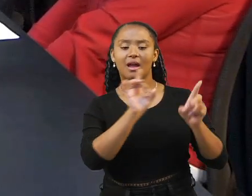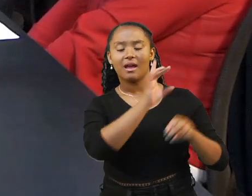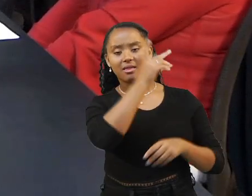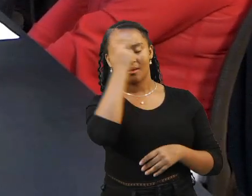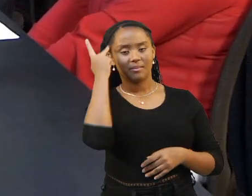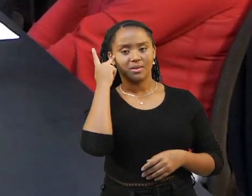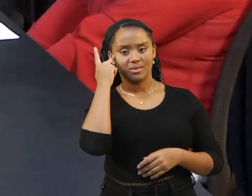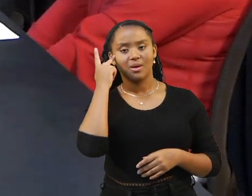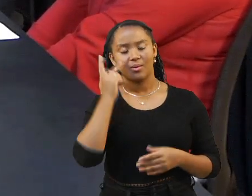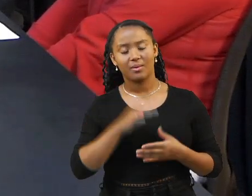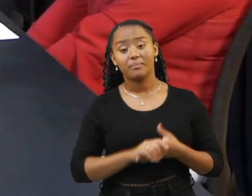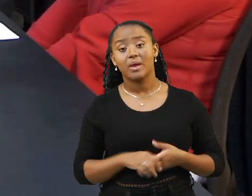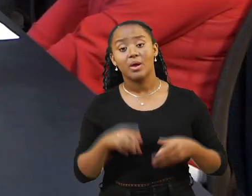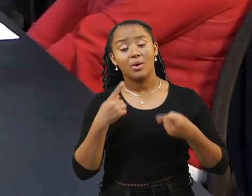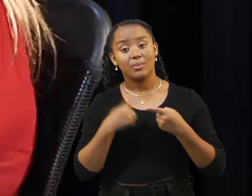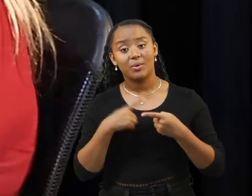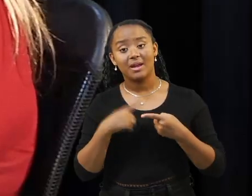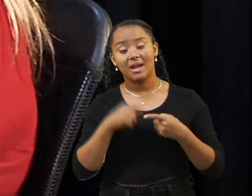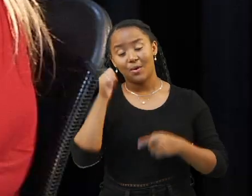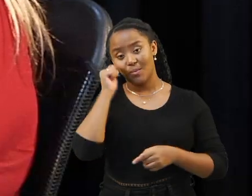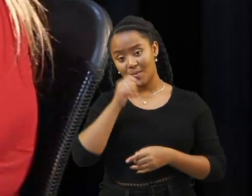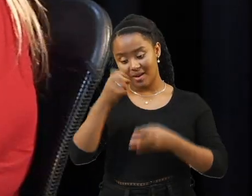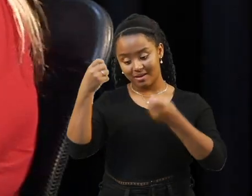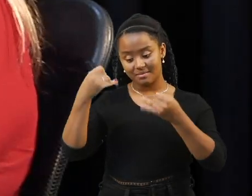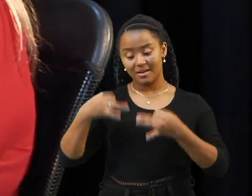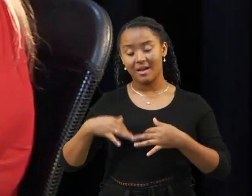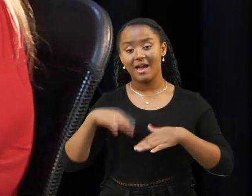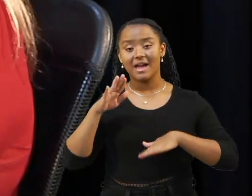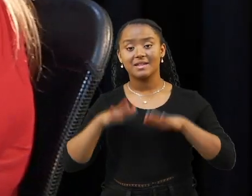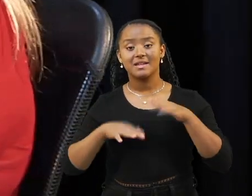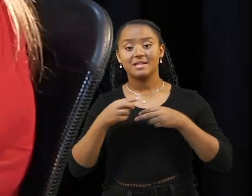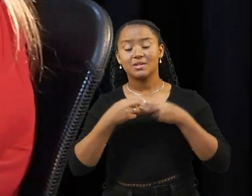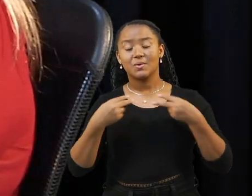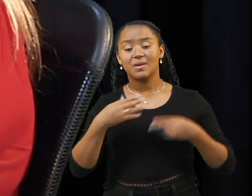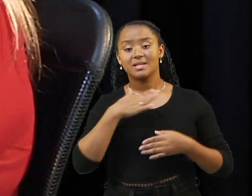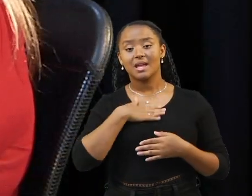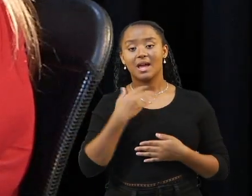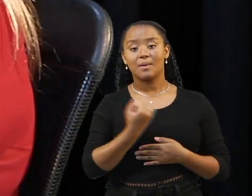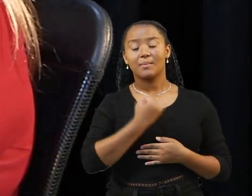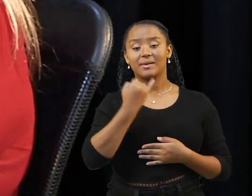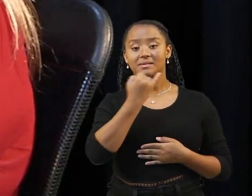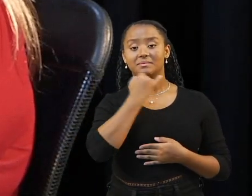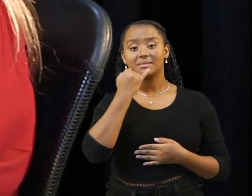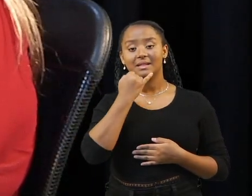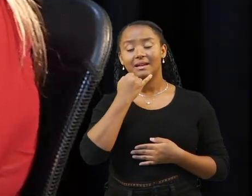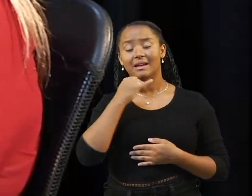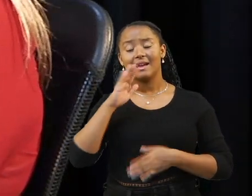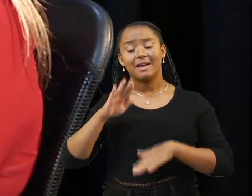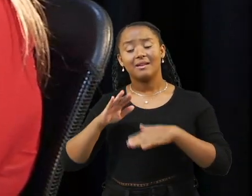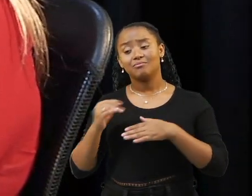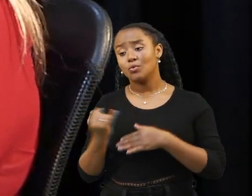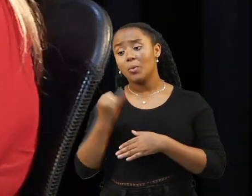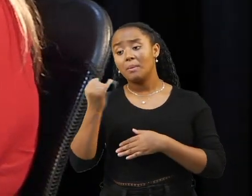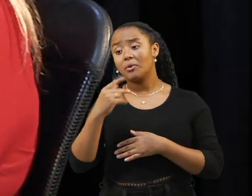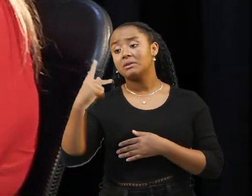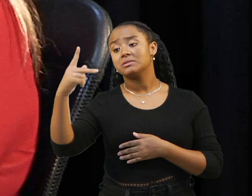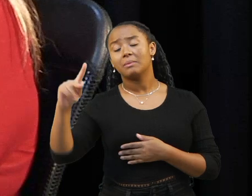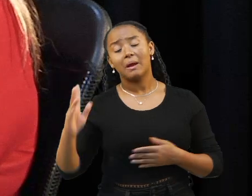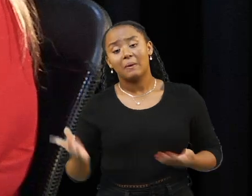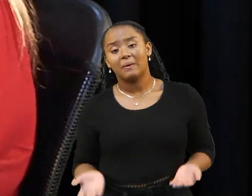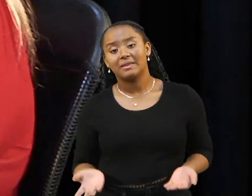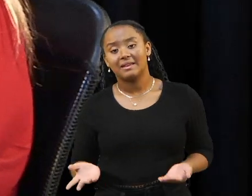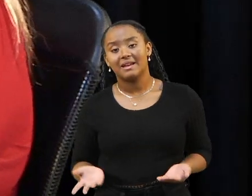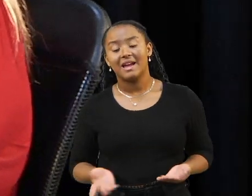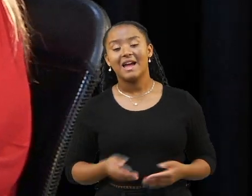Respeitar o extraordinário de cada um, né? Porque, como ela colocou, às vezes o que é importante para